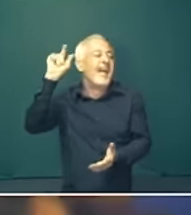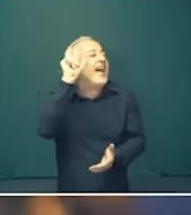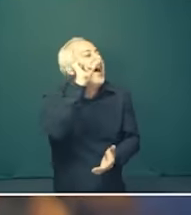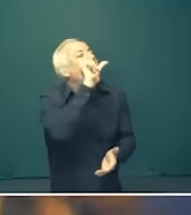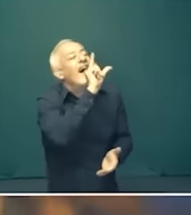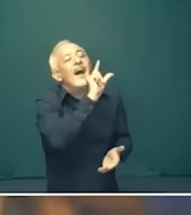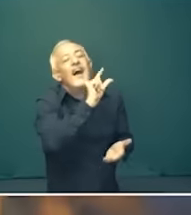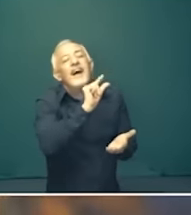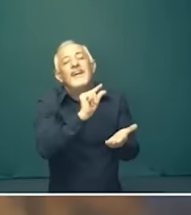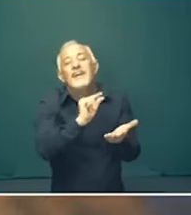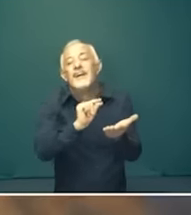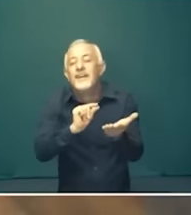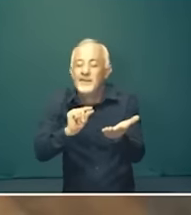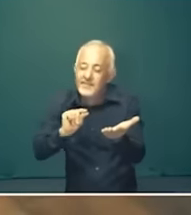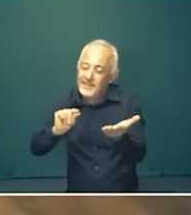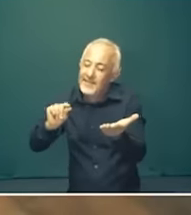lua.